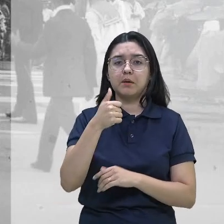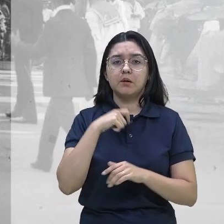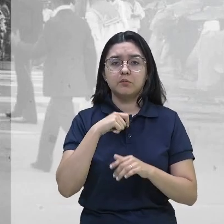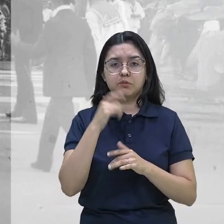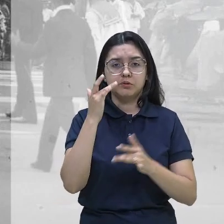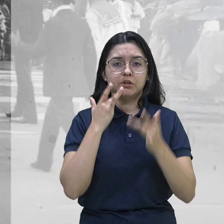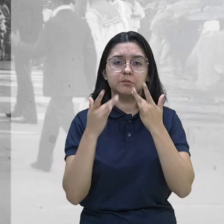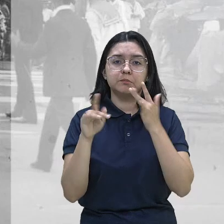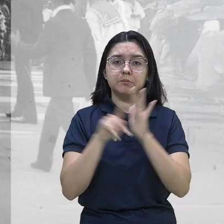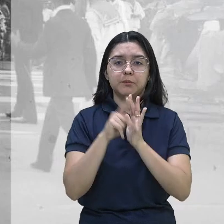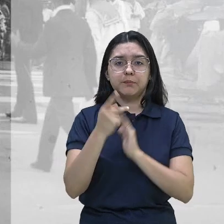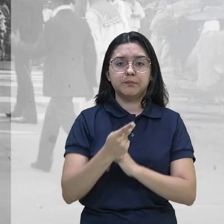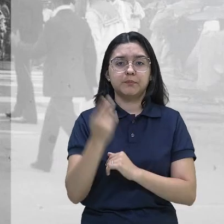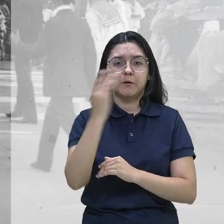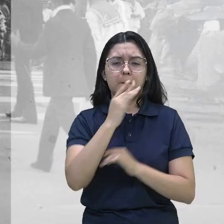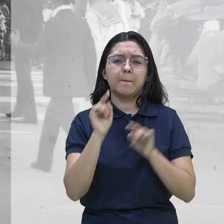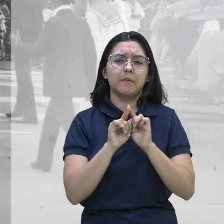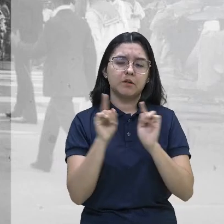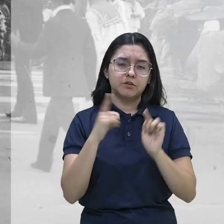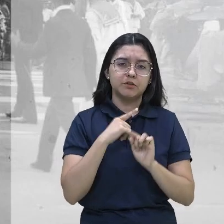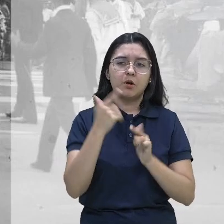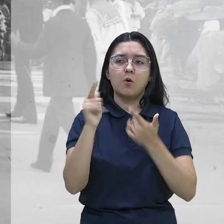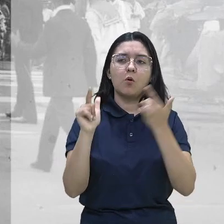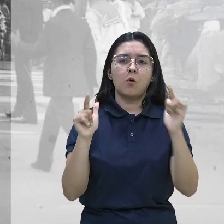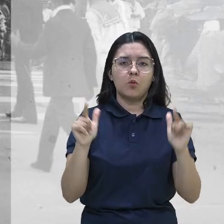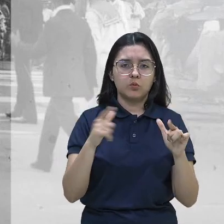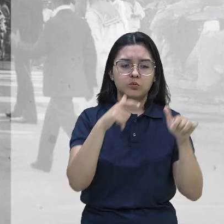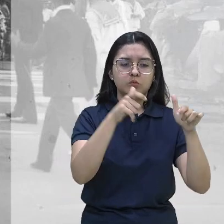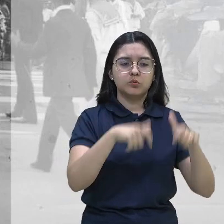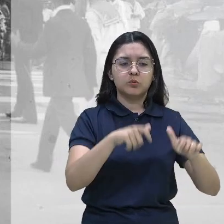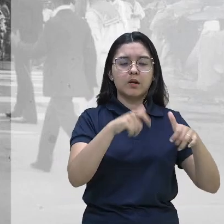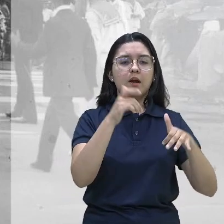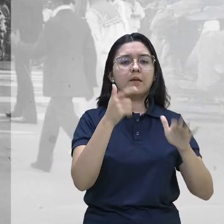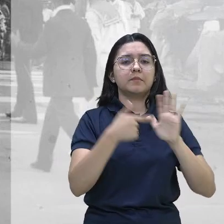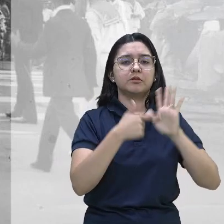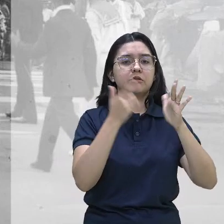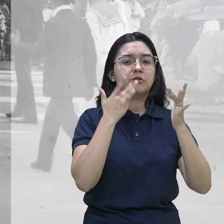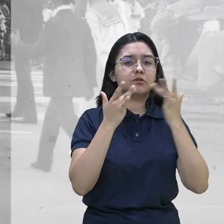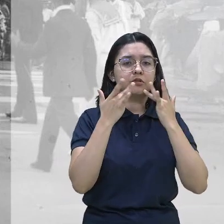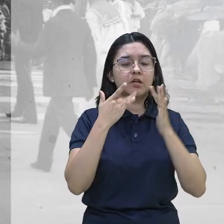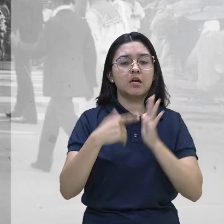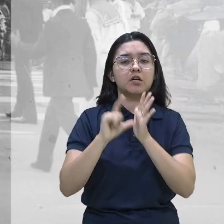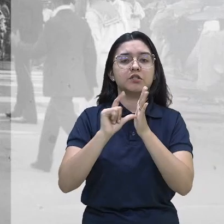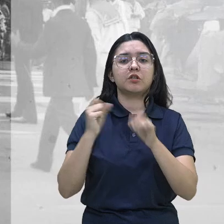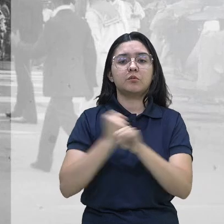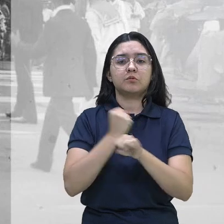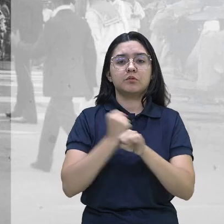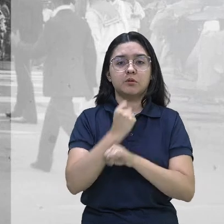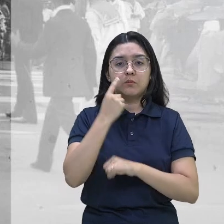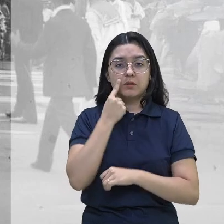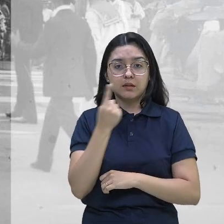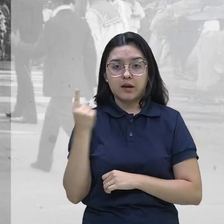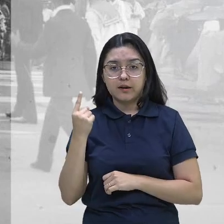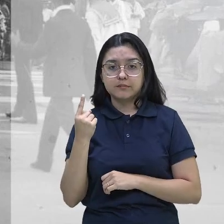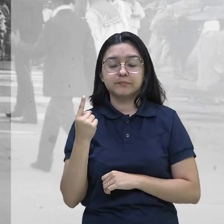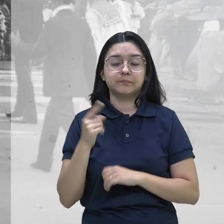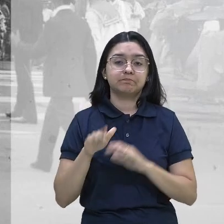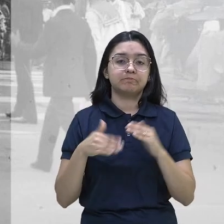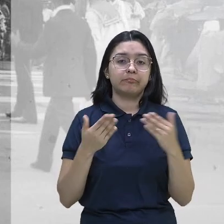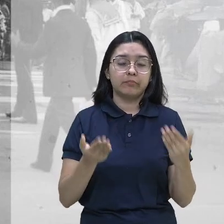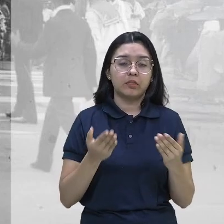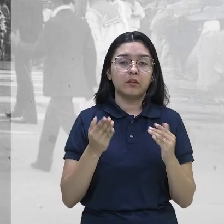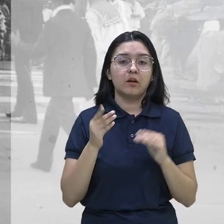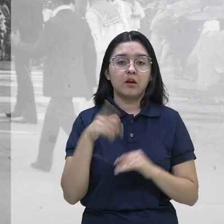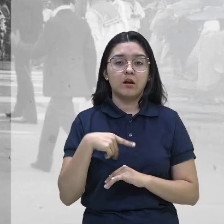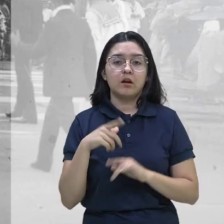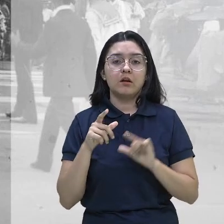mas existiam outros teatros menores antes da construção desse. Né? Então, é um